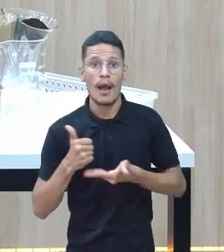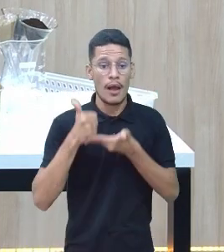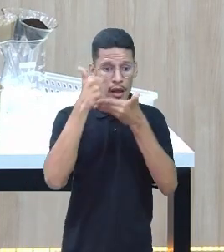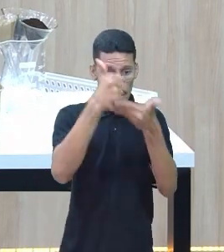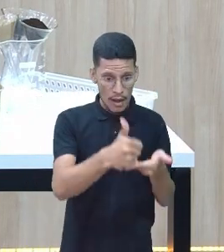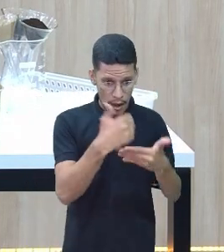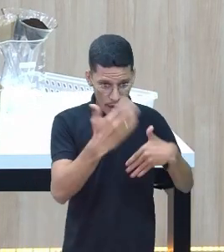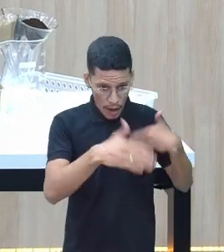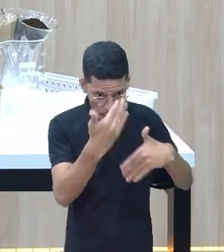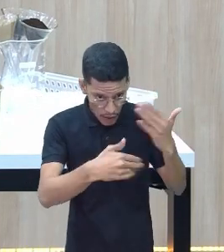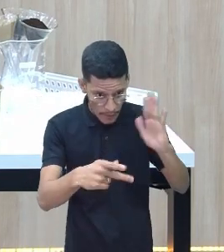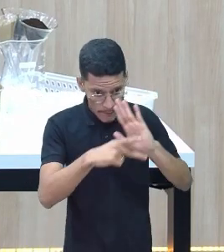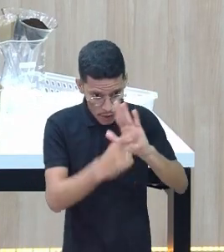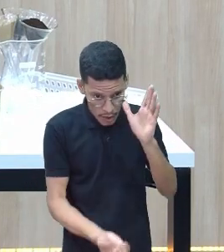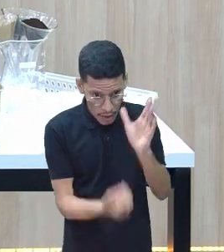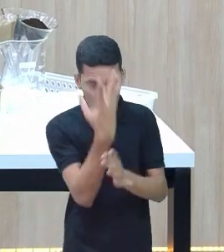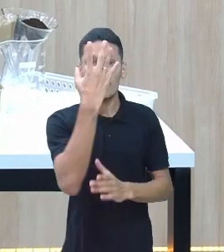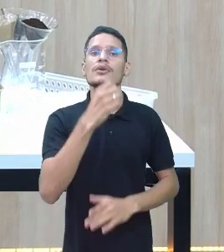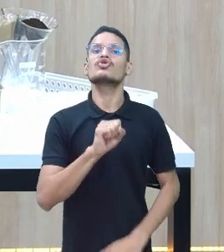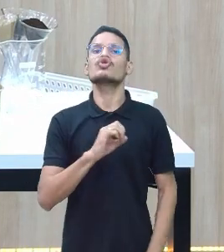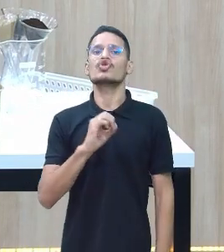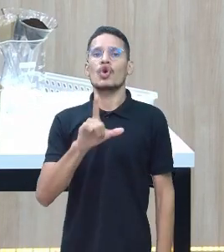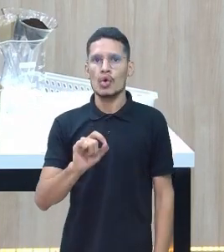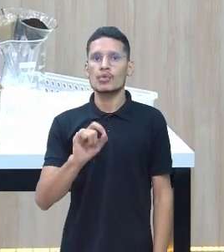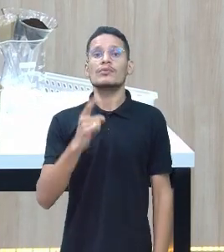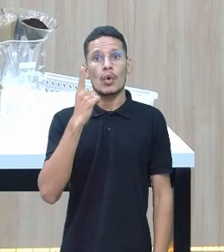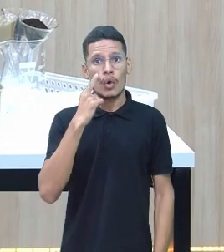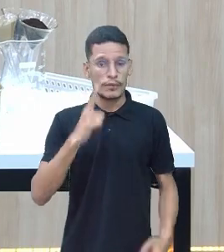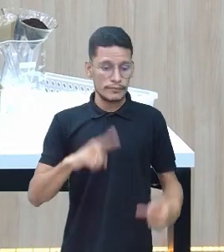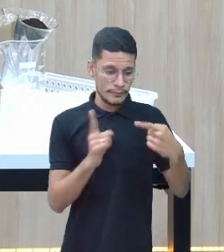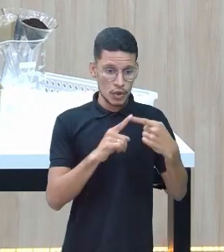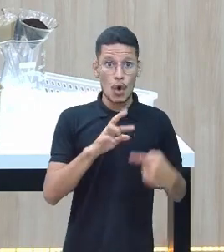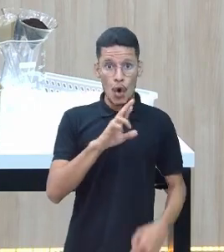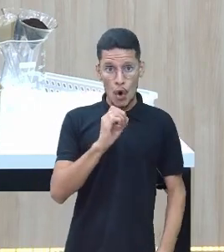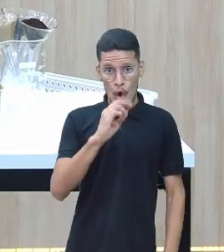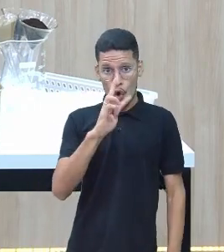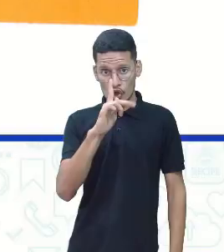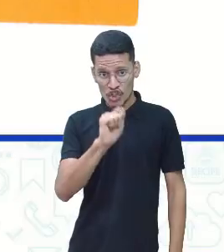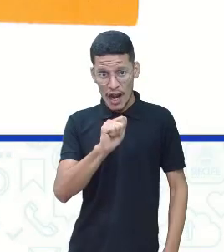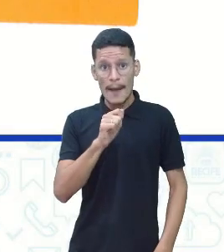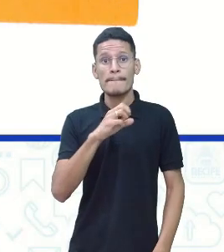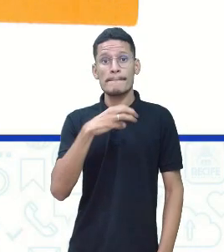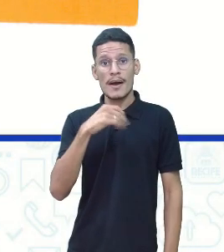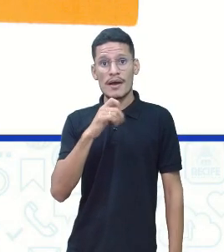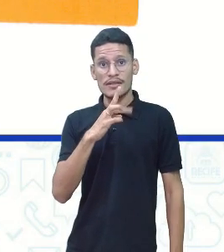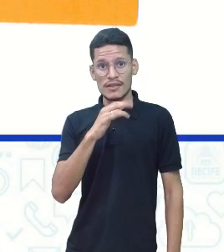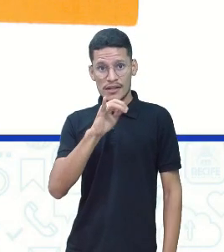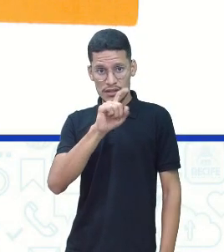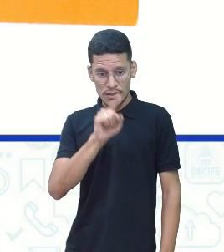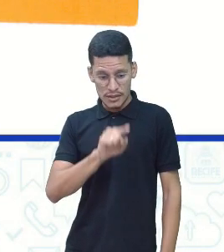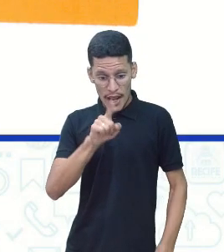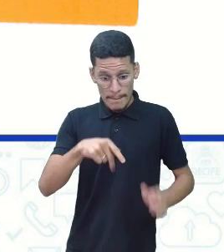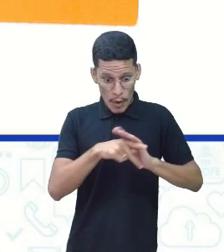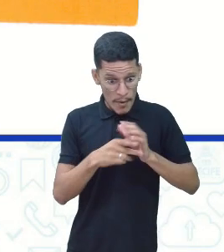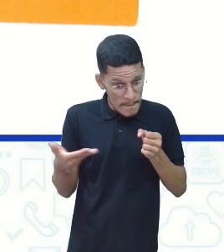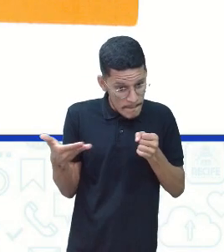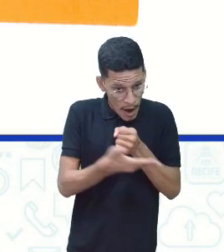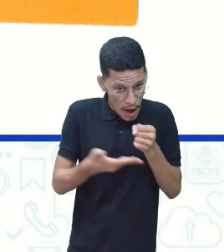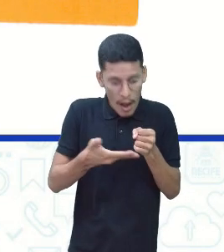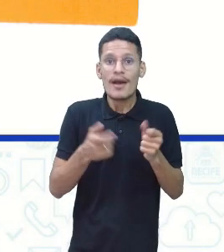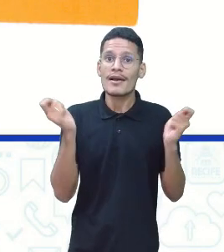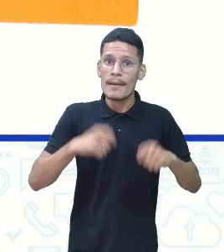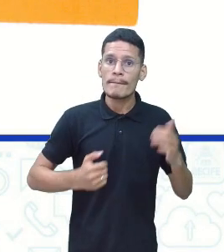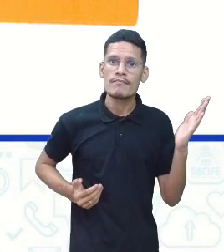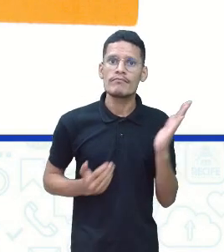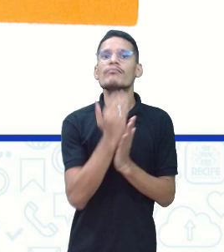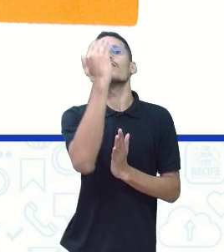que vão promover a formação do solo. Primeiro, a rocha matriz, ou seja, a rocha-mãe, aquela que vai dar